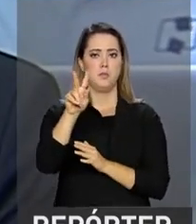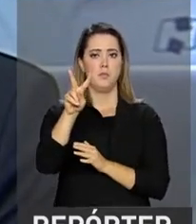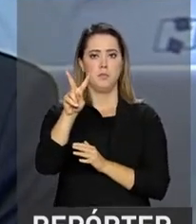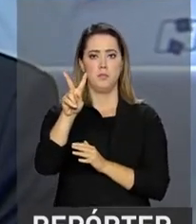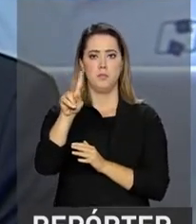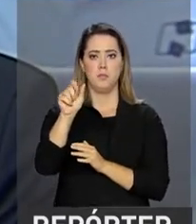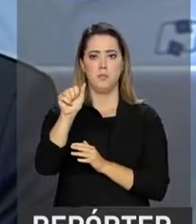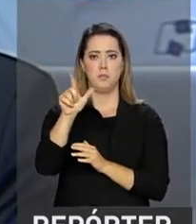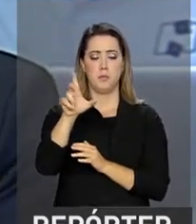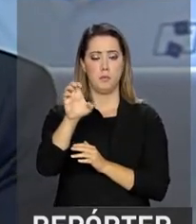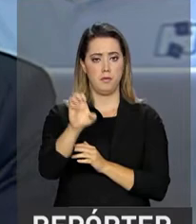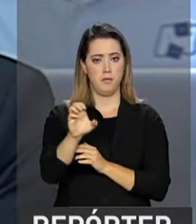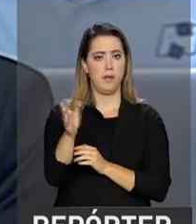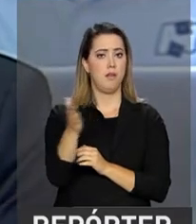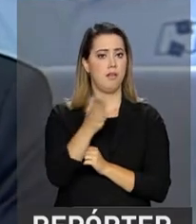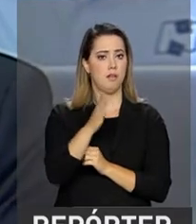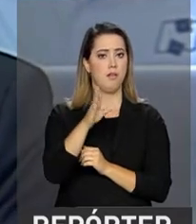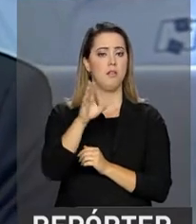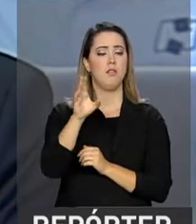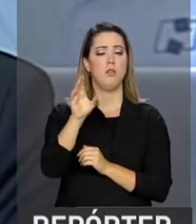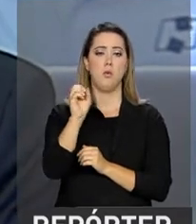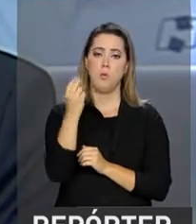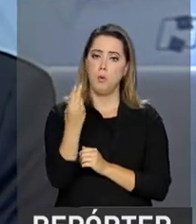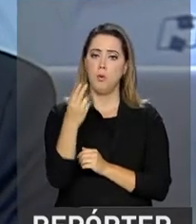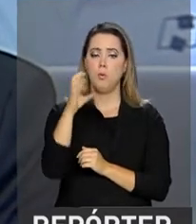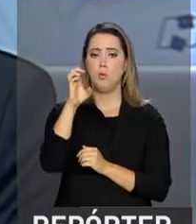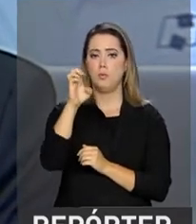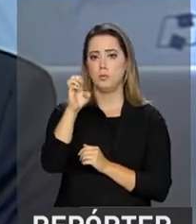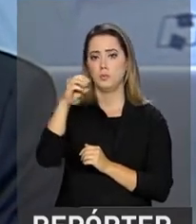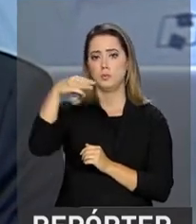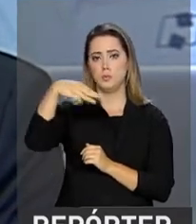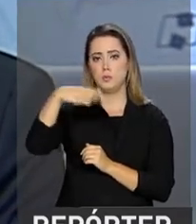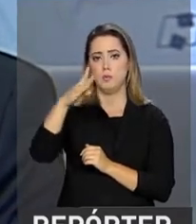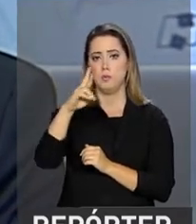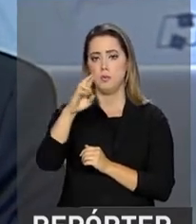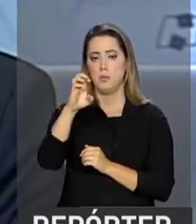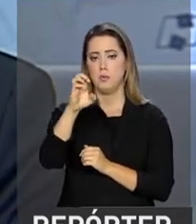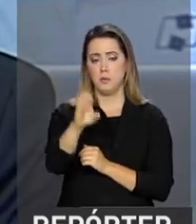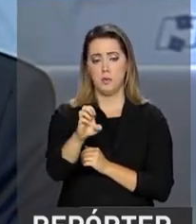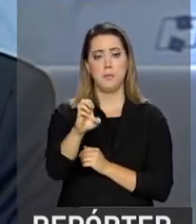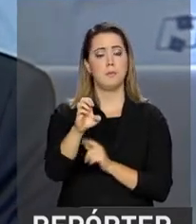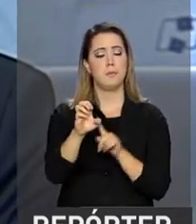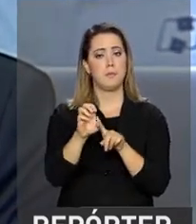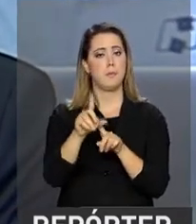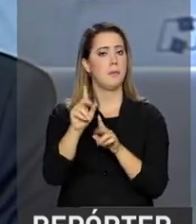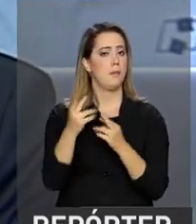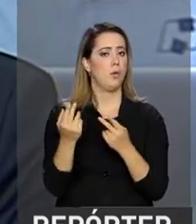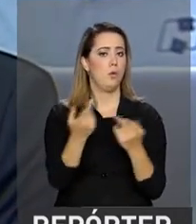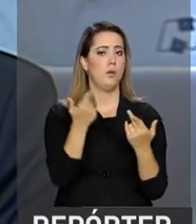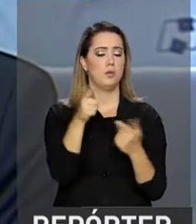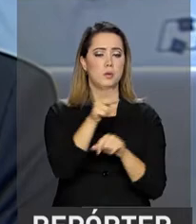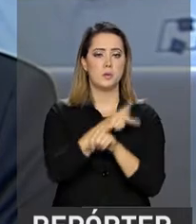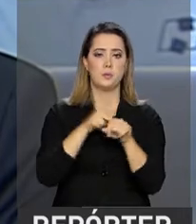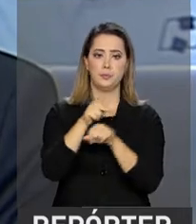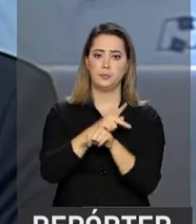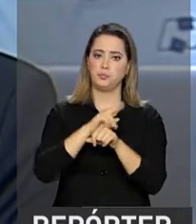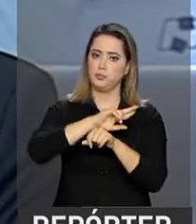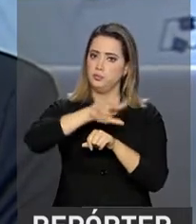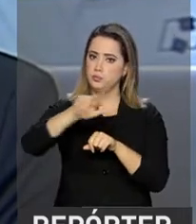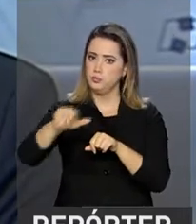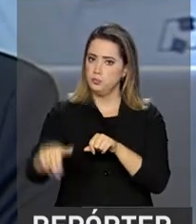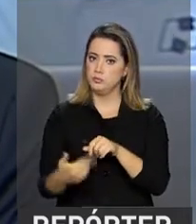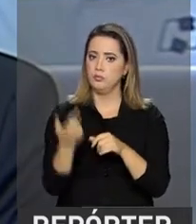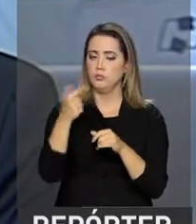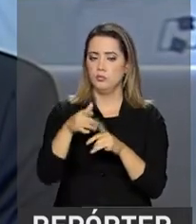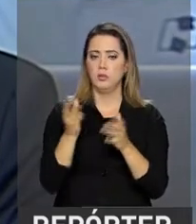Embraer. E esse movimento não é muito diferente do que já foi feito em outros países do mundo, de empresas estatais